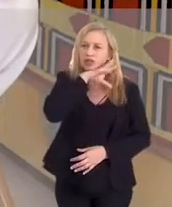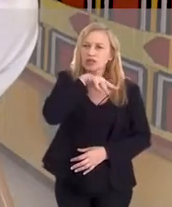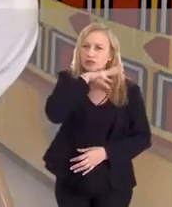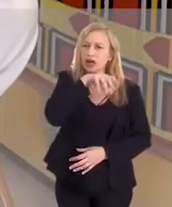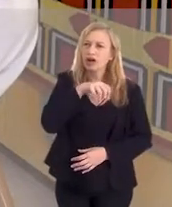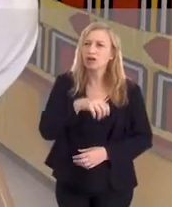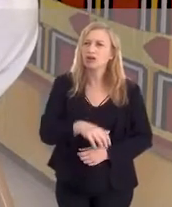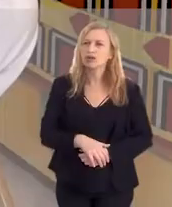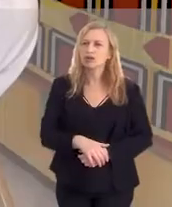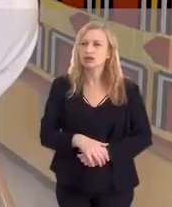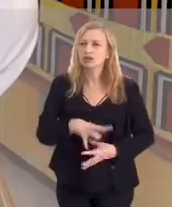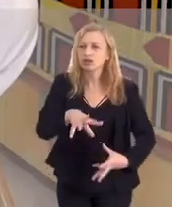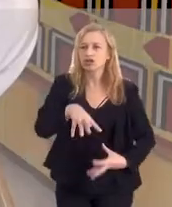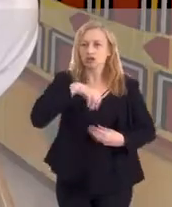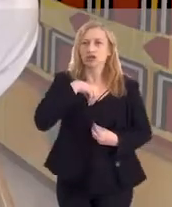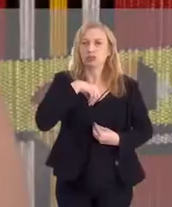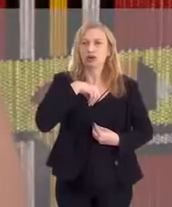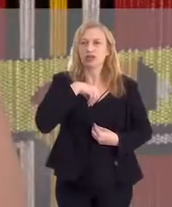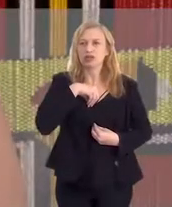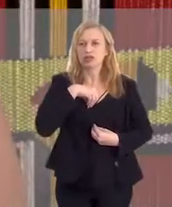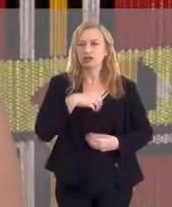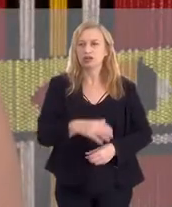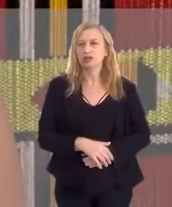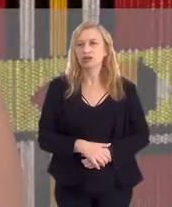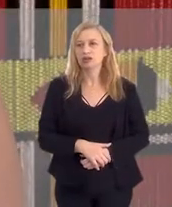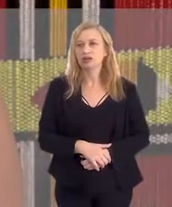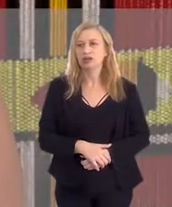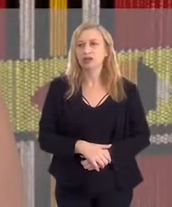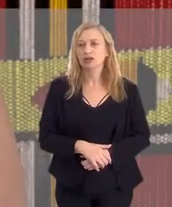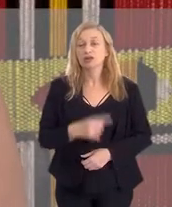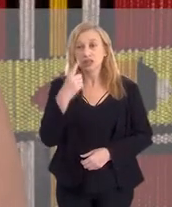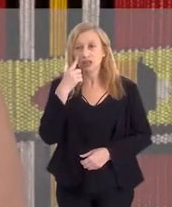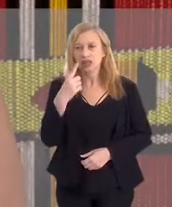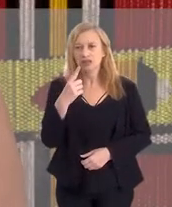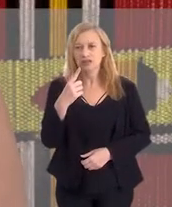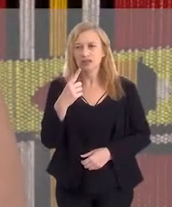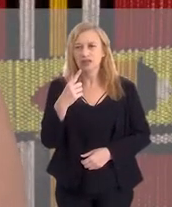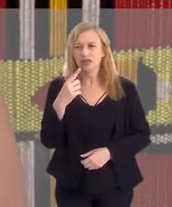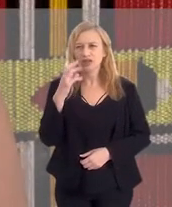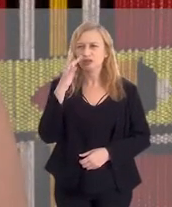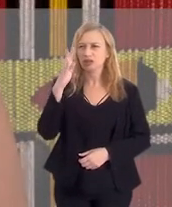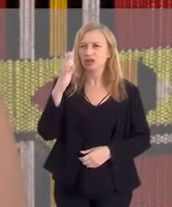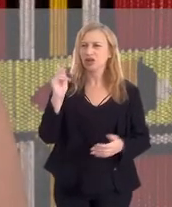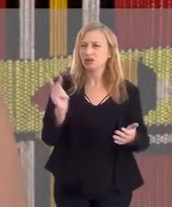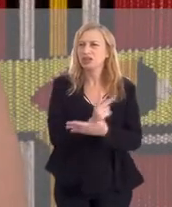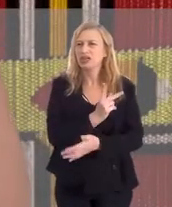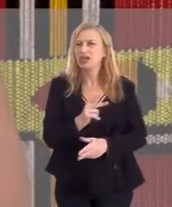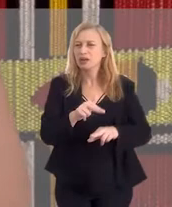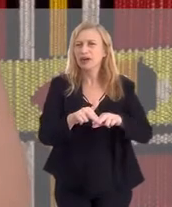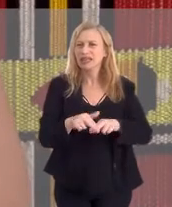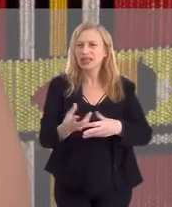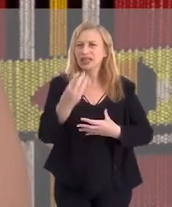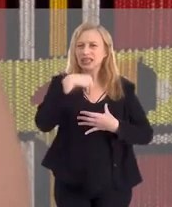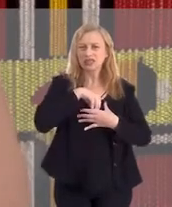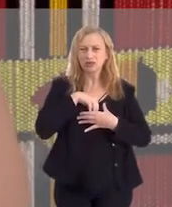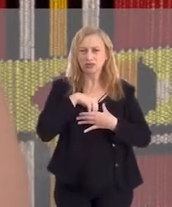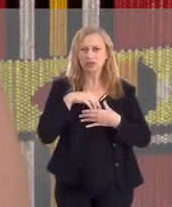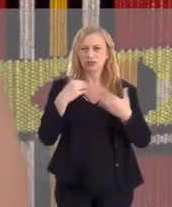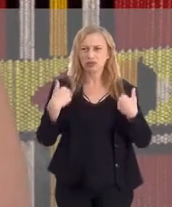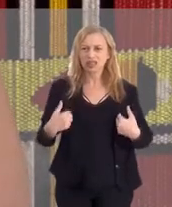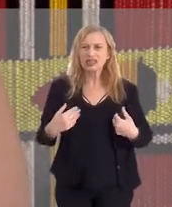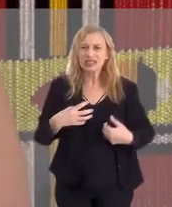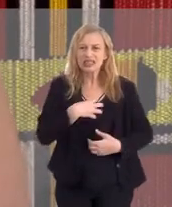animal de incorporação. Aí você vê a imagem daquilo ali acontecendo, é como se estivesse acontecendo no seu